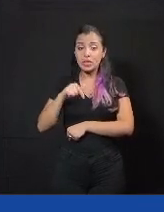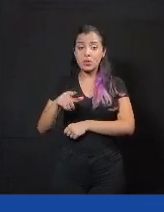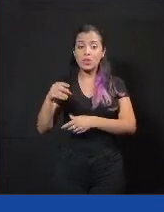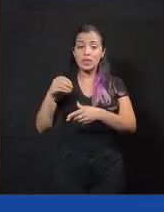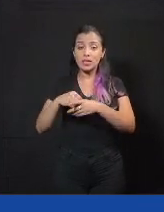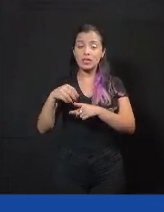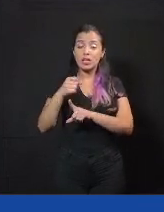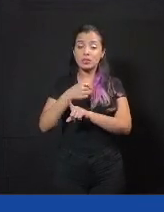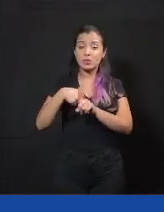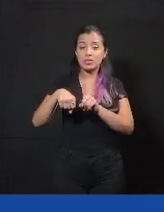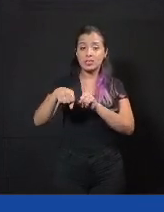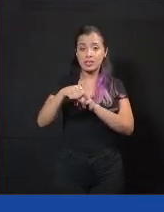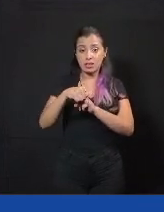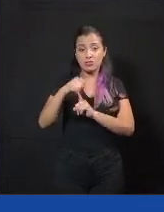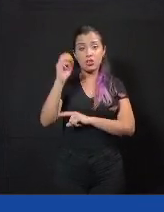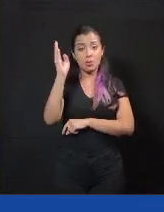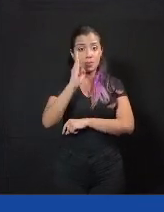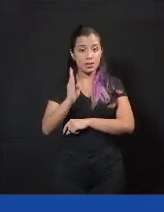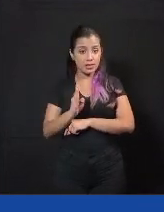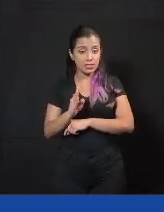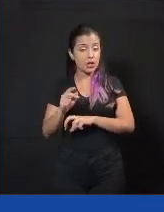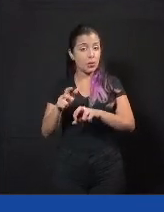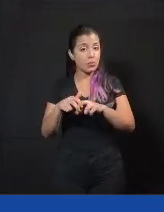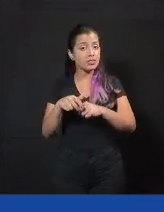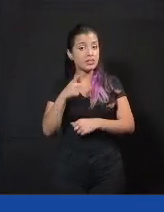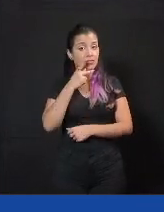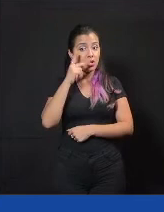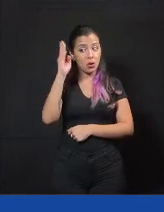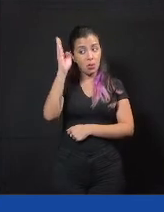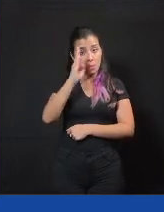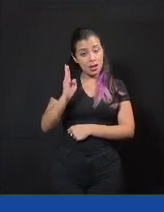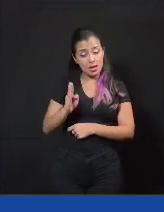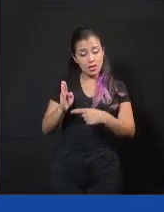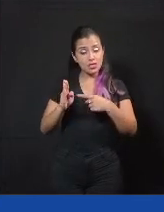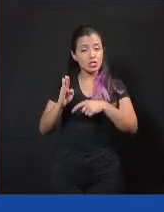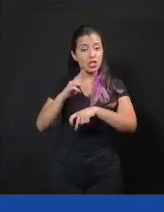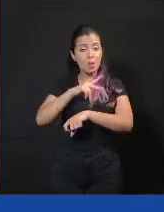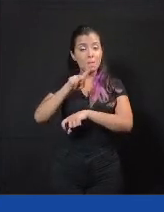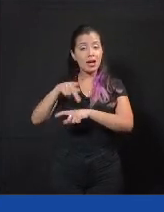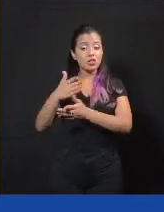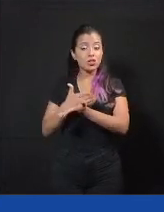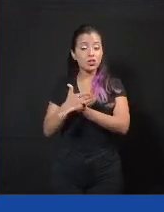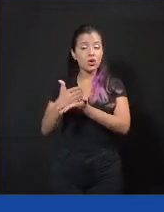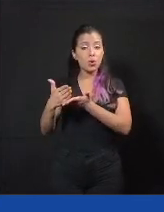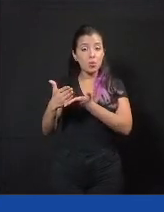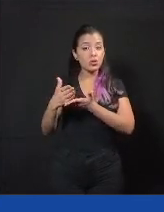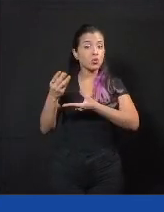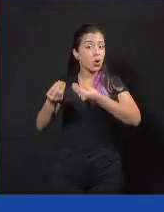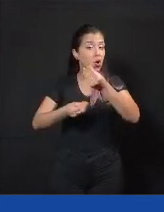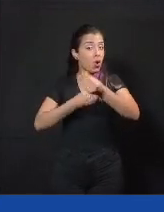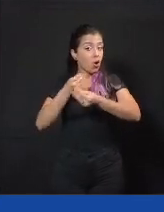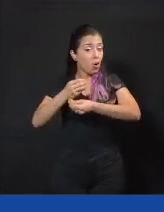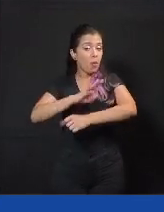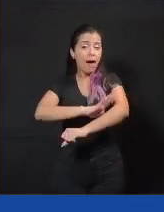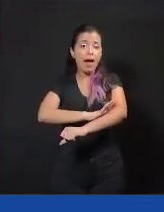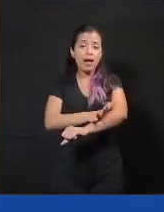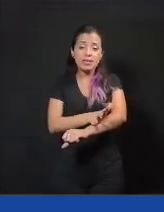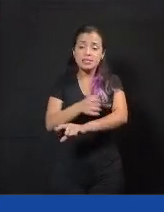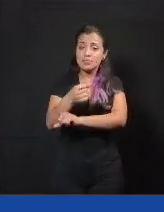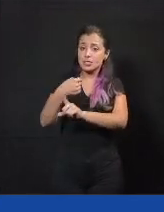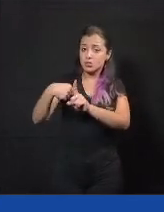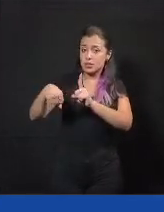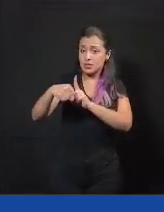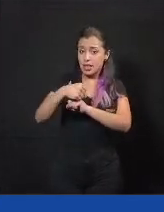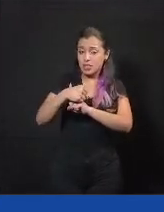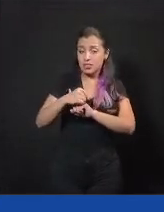chamamos, né, o Brasil de um país formado a partir do racismo estrutural. Né? E como é que isso se fez, já que isso